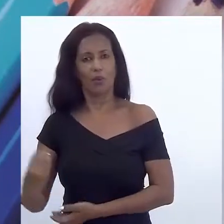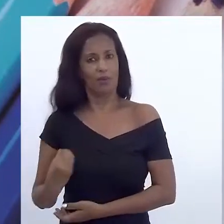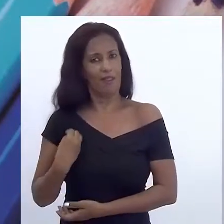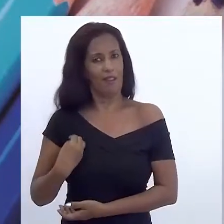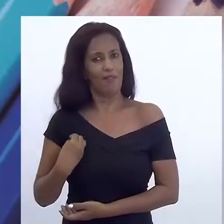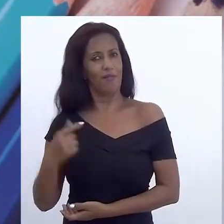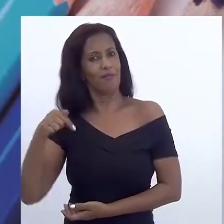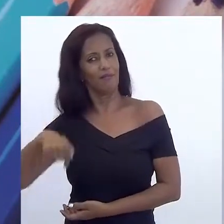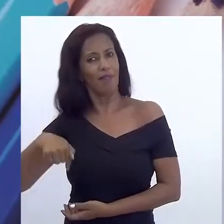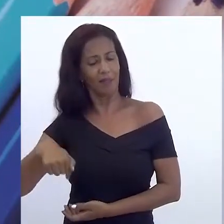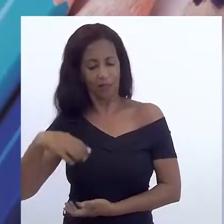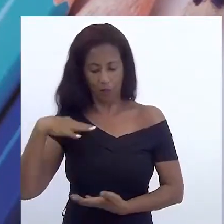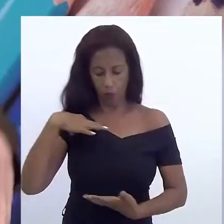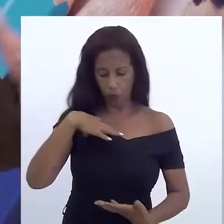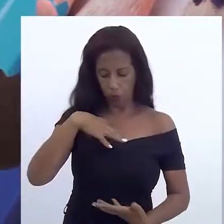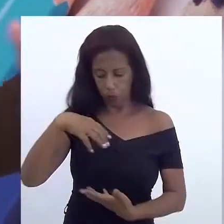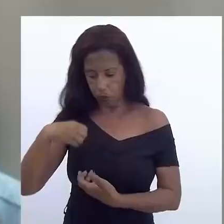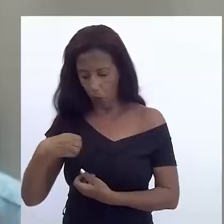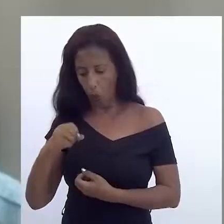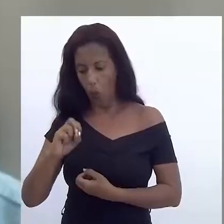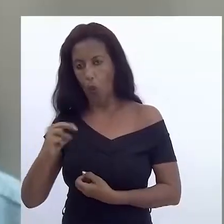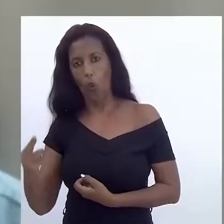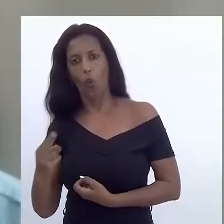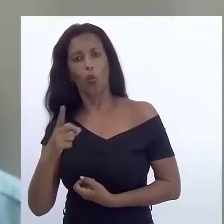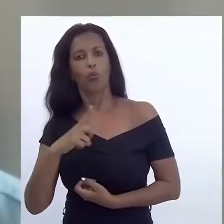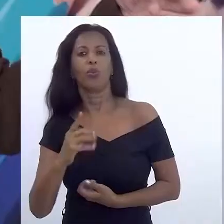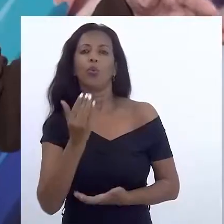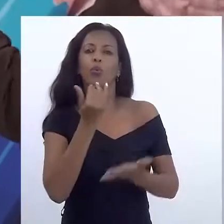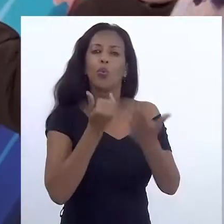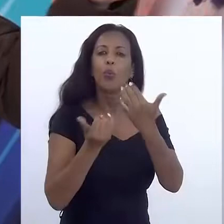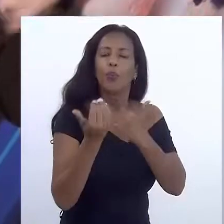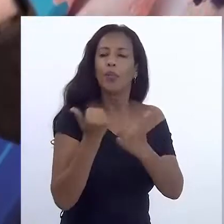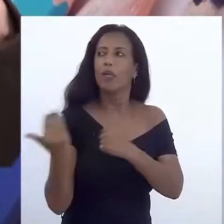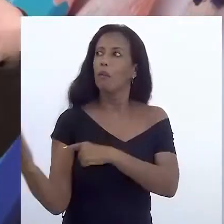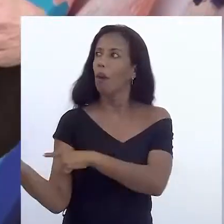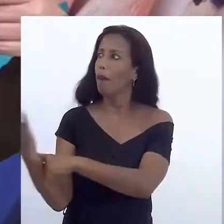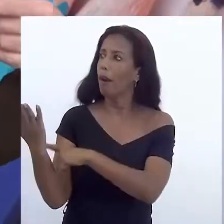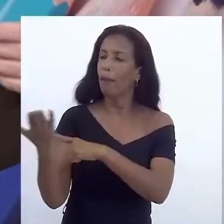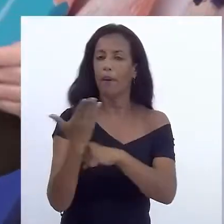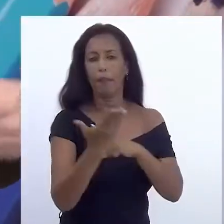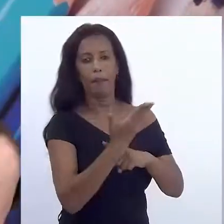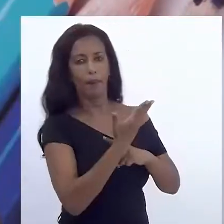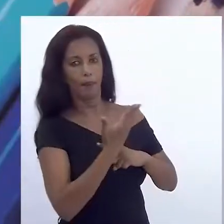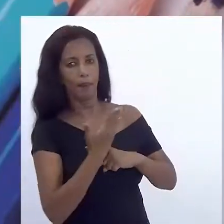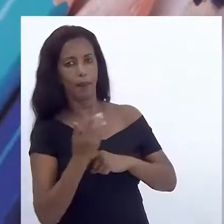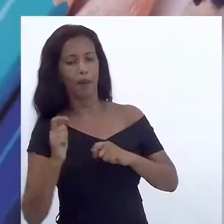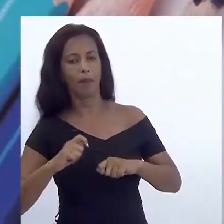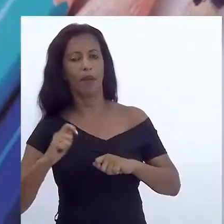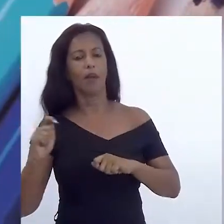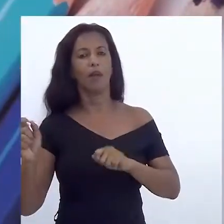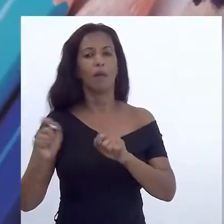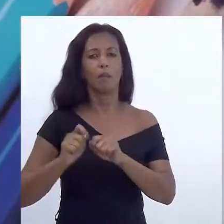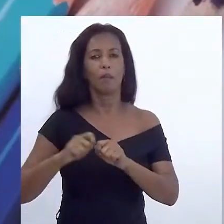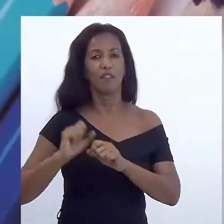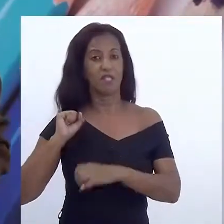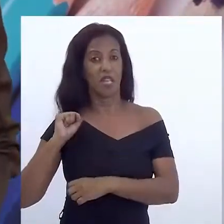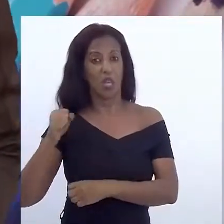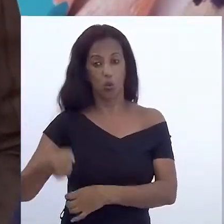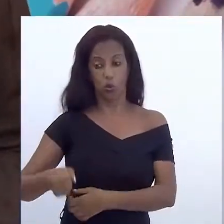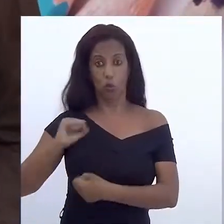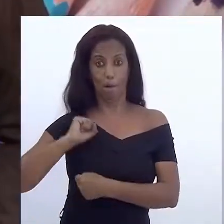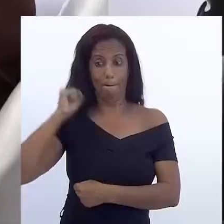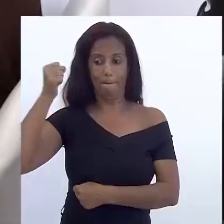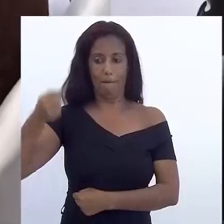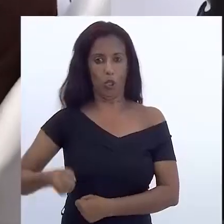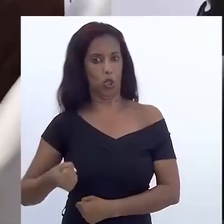aqui na Terra ou de ter comida, porque eles ajudavam para também fazer os pastores, né, os